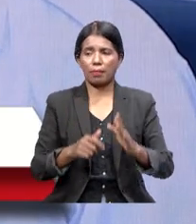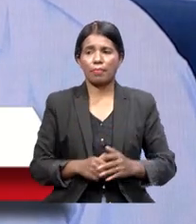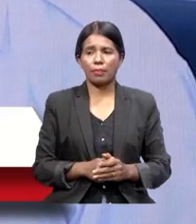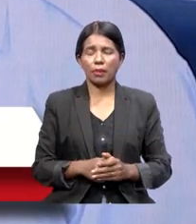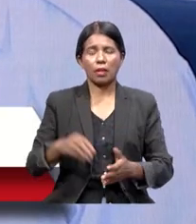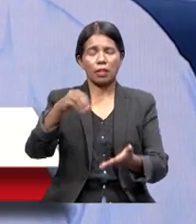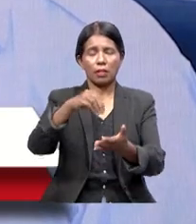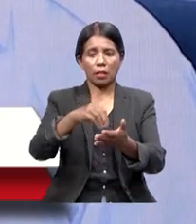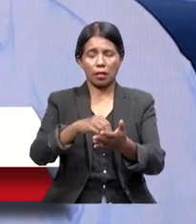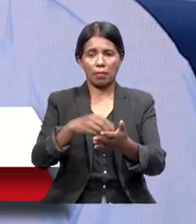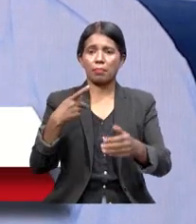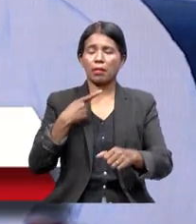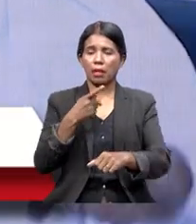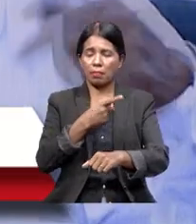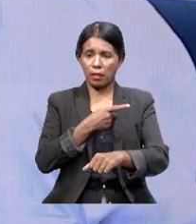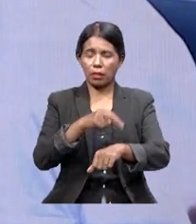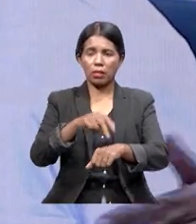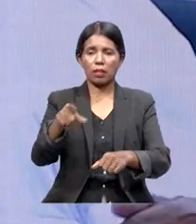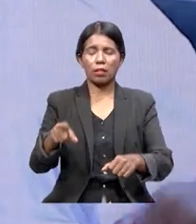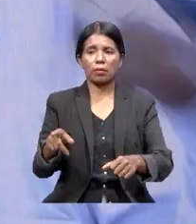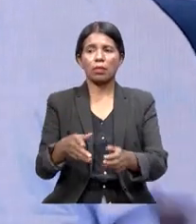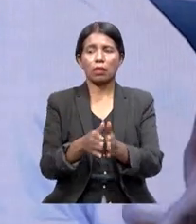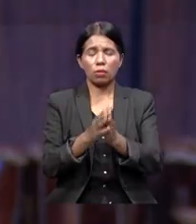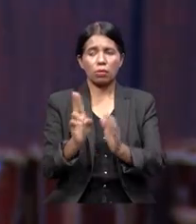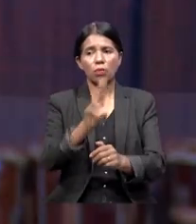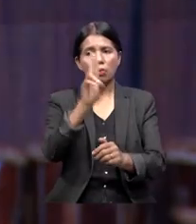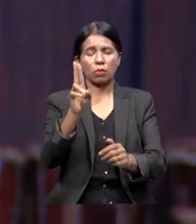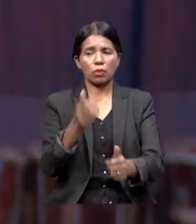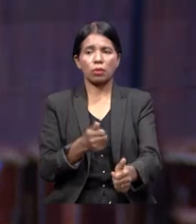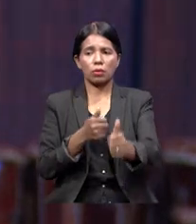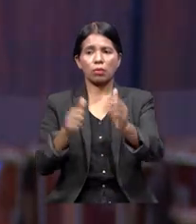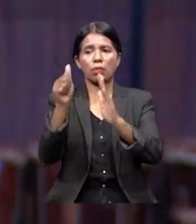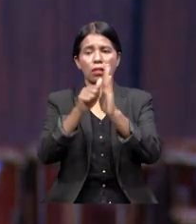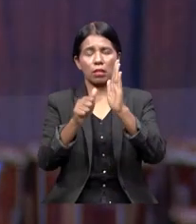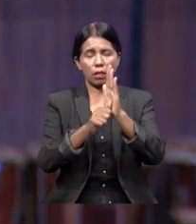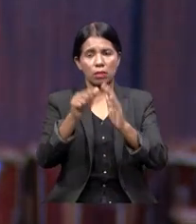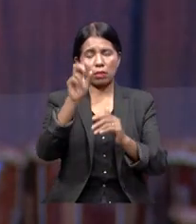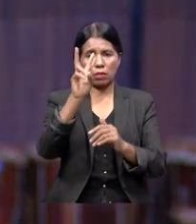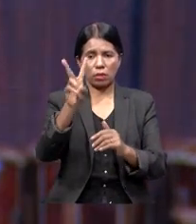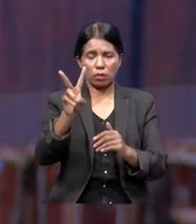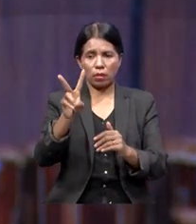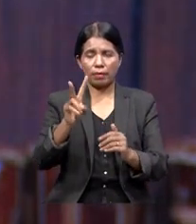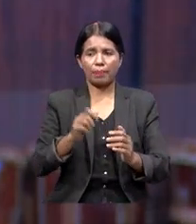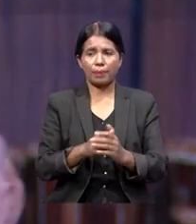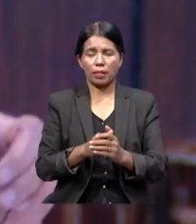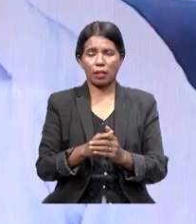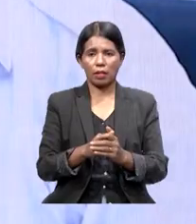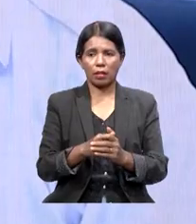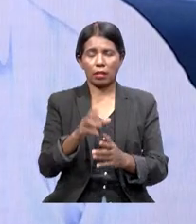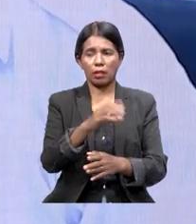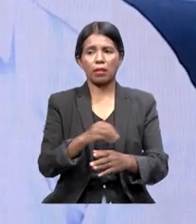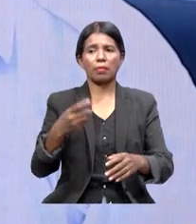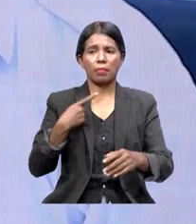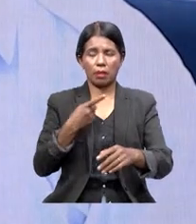inquérito parlamentar ida nebe uso liu baseia ba artigo segundo regime inquérito